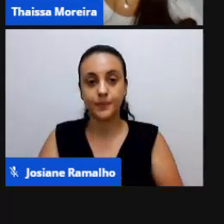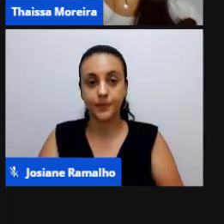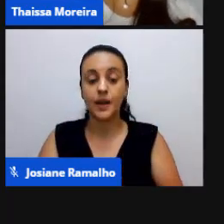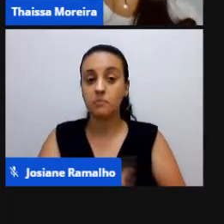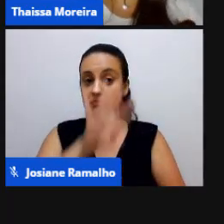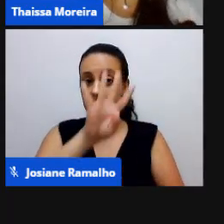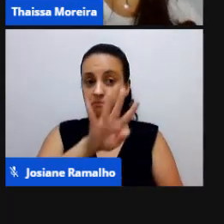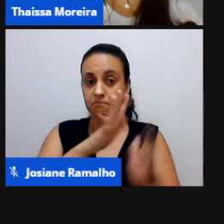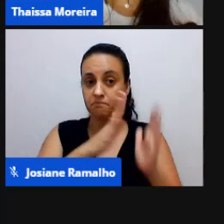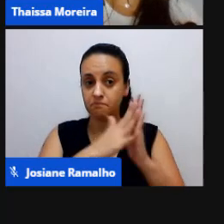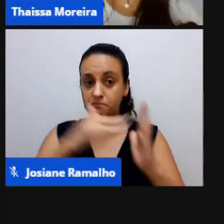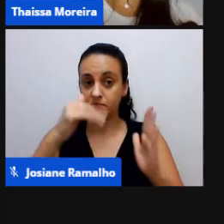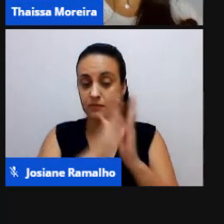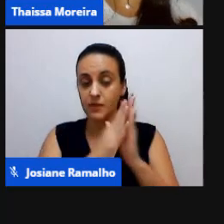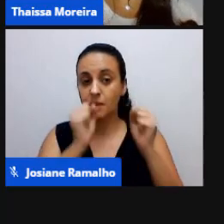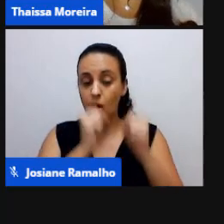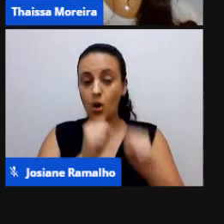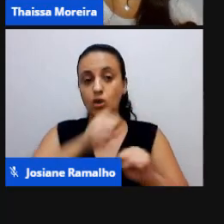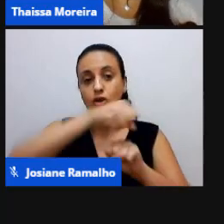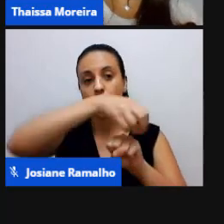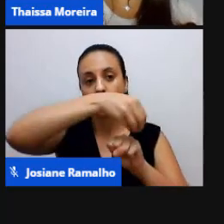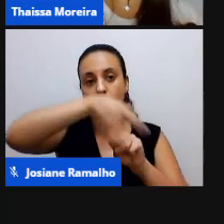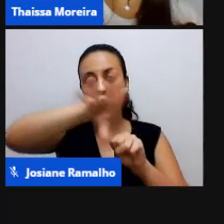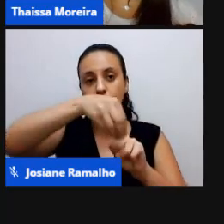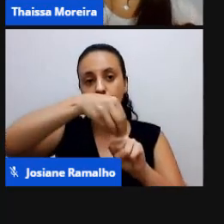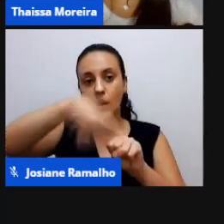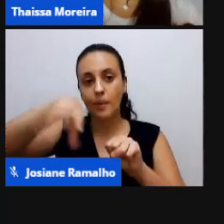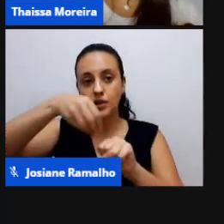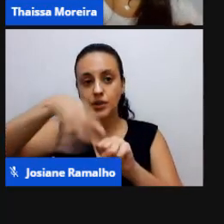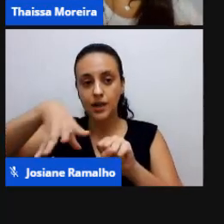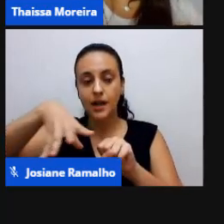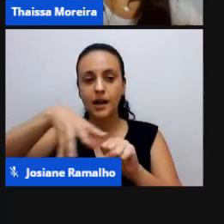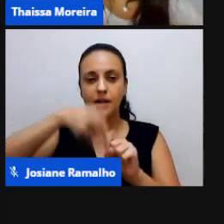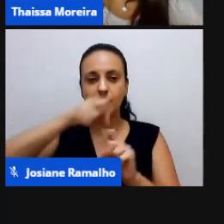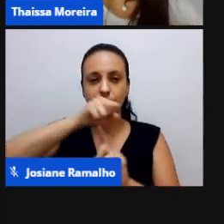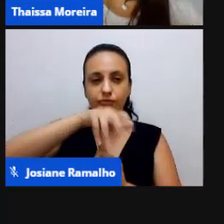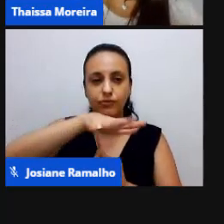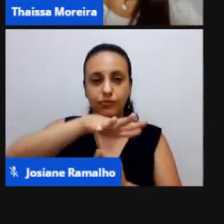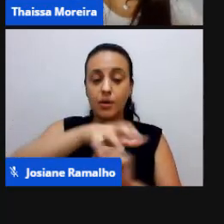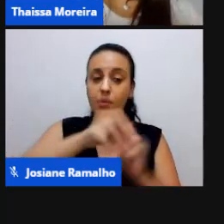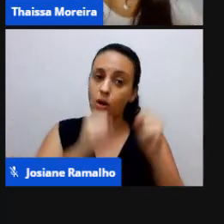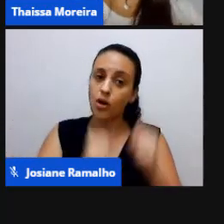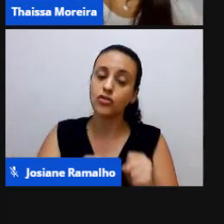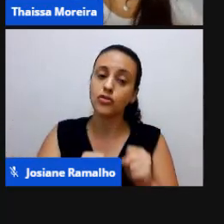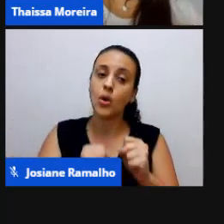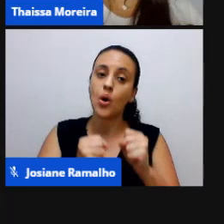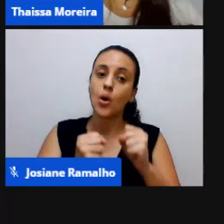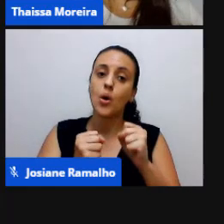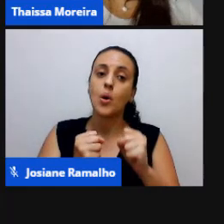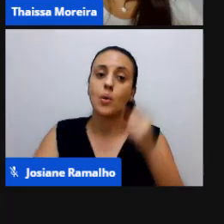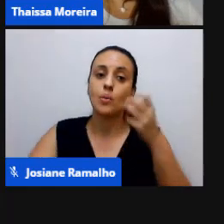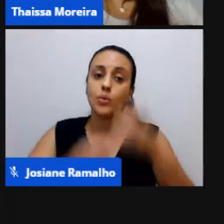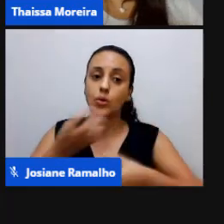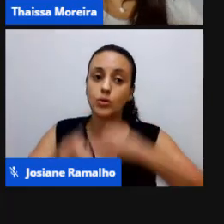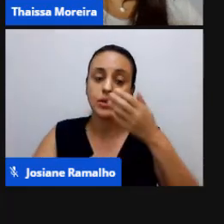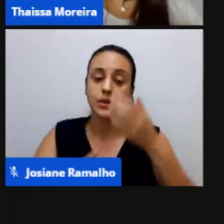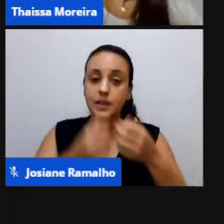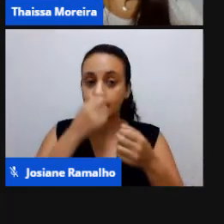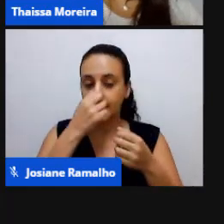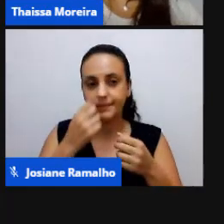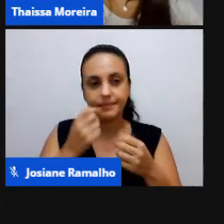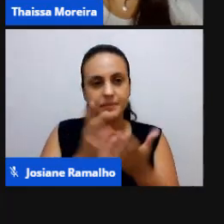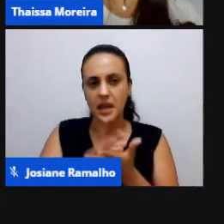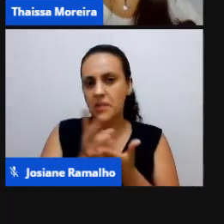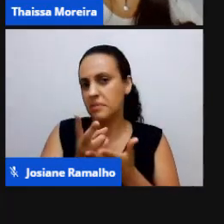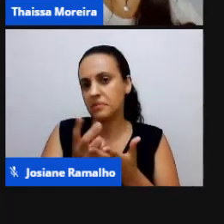calendário você pode compartilhar, ele pode ser feito, pode ser construído, né? A cada mês, com